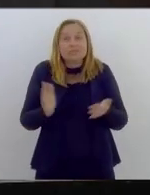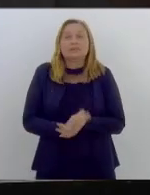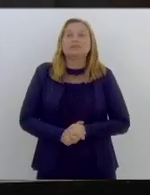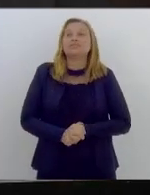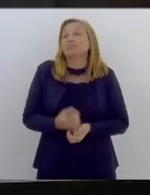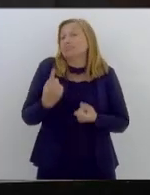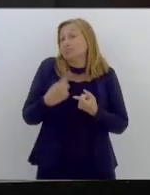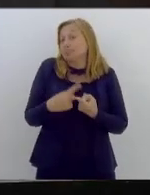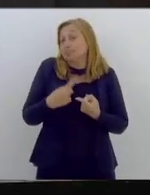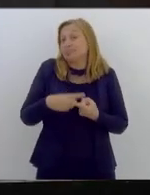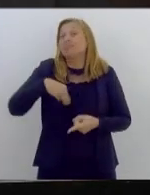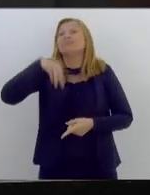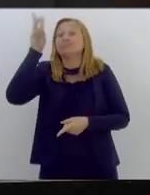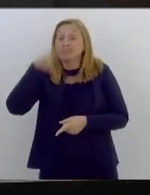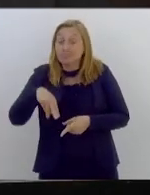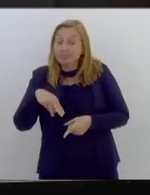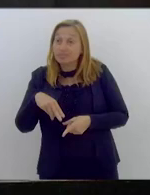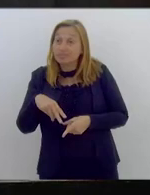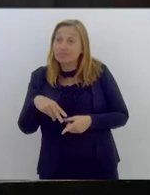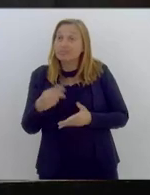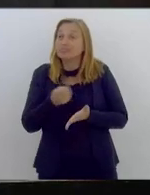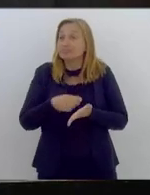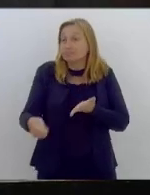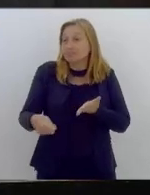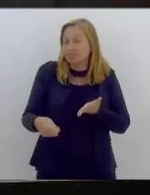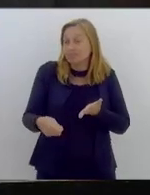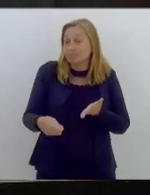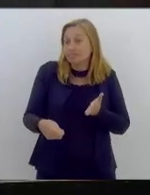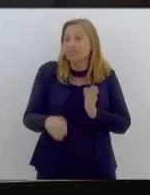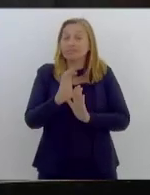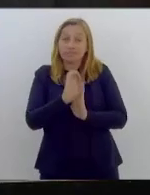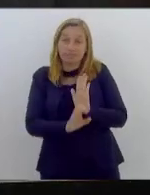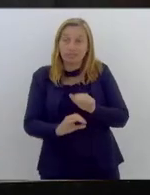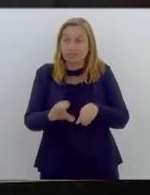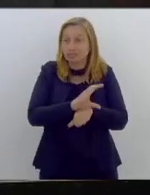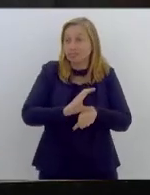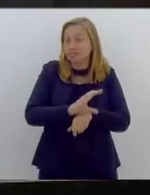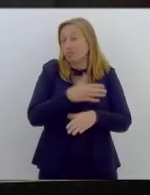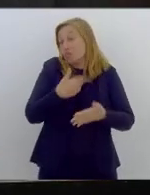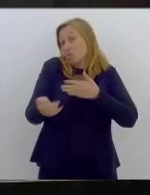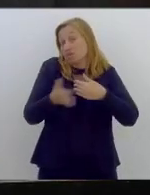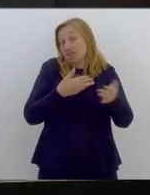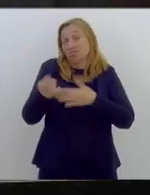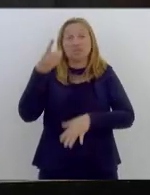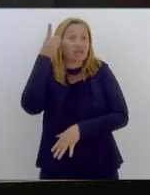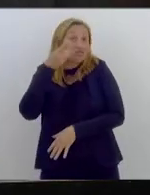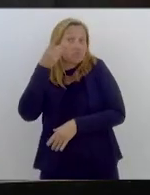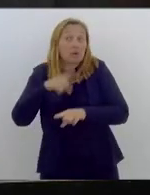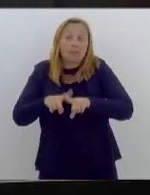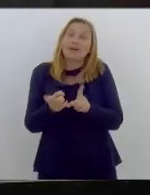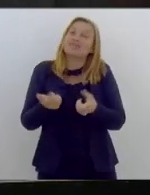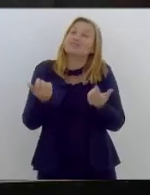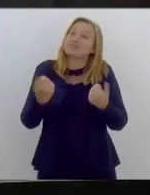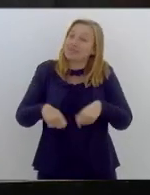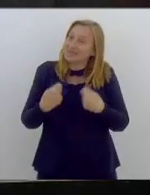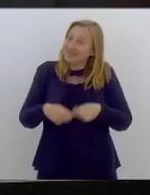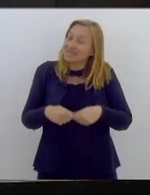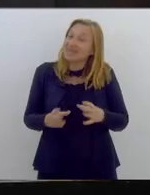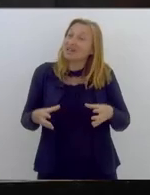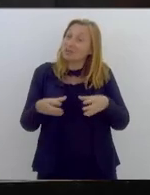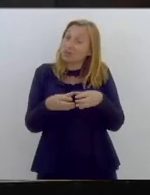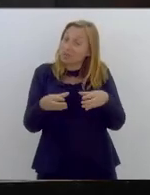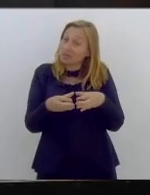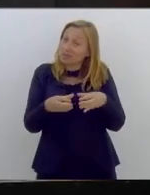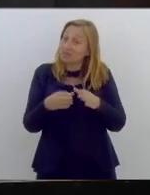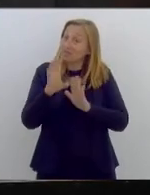Até porque quem redigiria essa emenda constitucional? Qualquer deputado. Mas teria que ir à comissão de